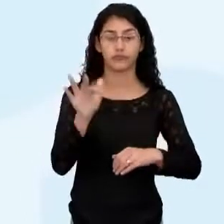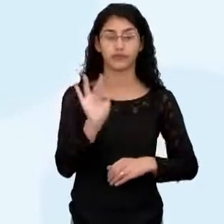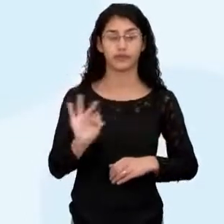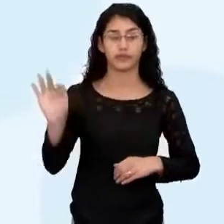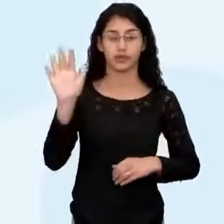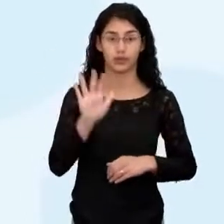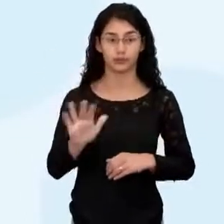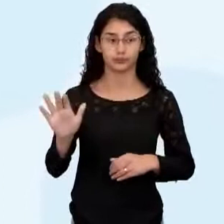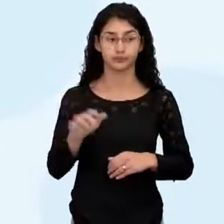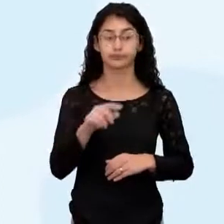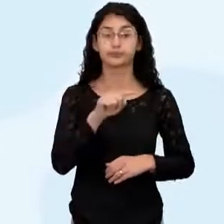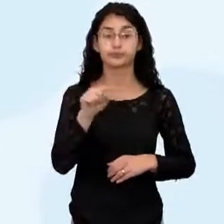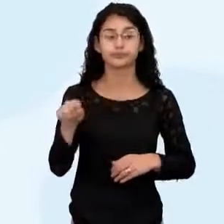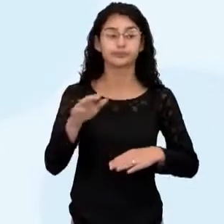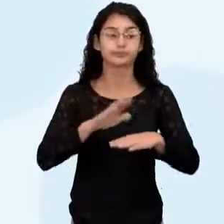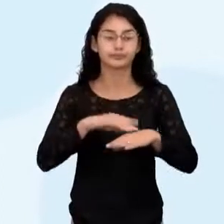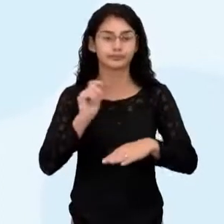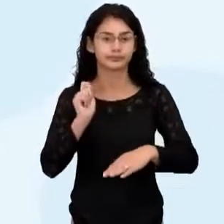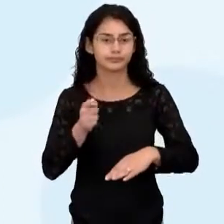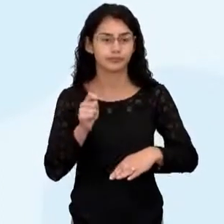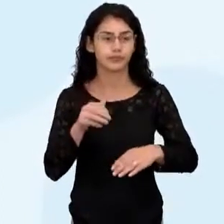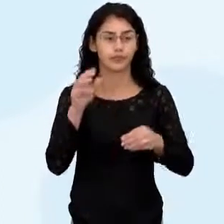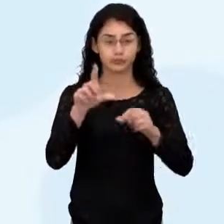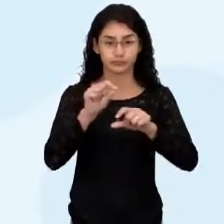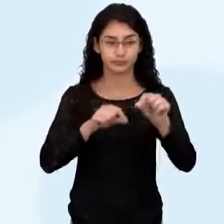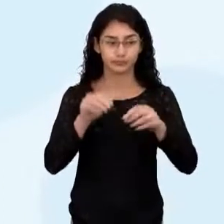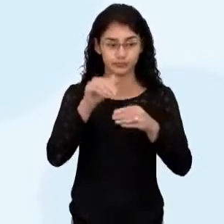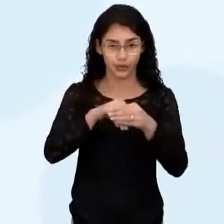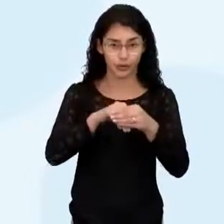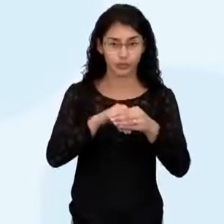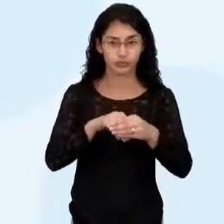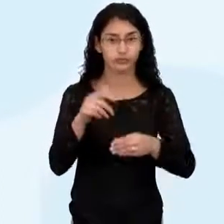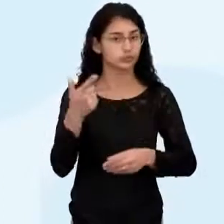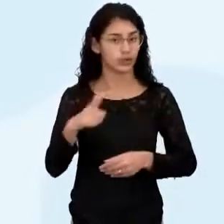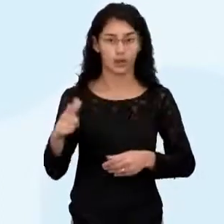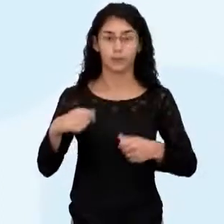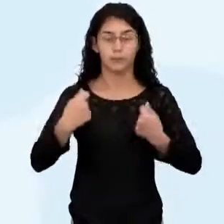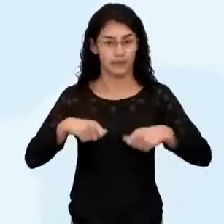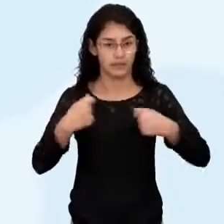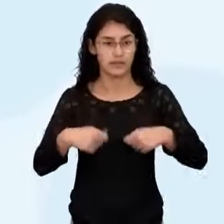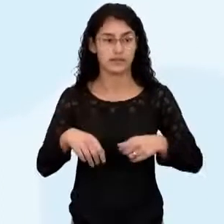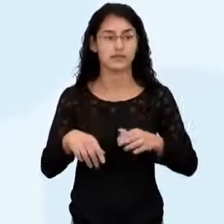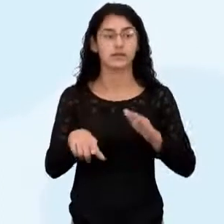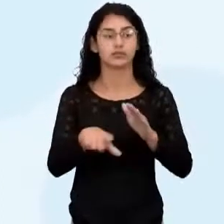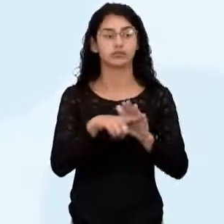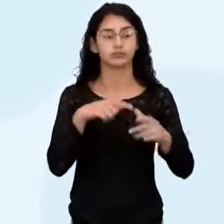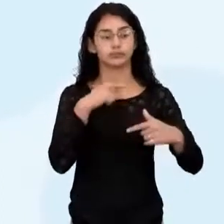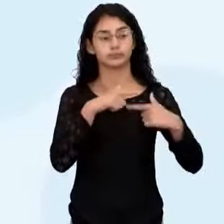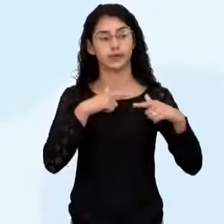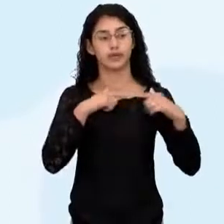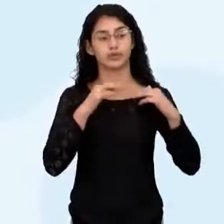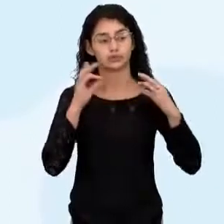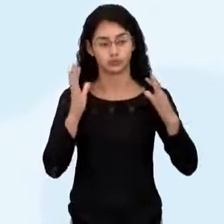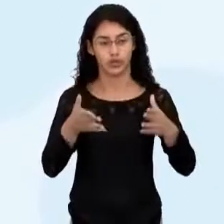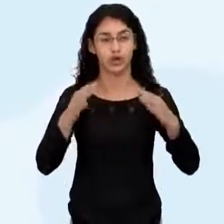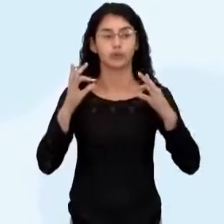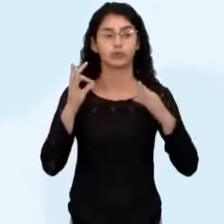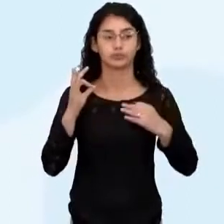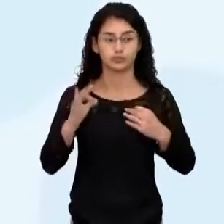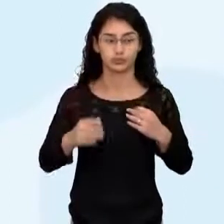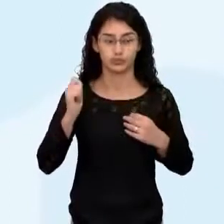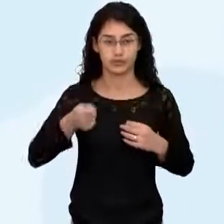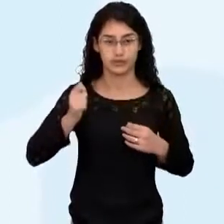Esses nós não escolhemos através de voto, né? Esses eles precisam ser juízes, eles têm que ter o projeto de vida